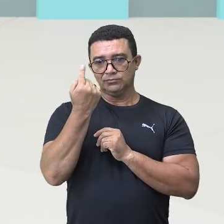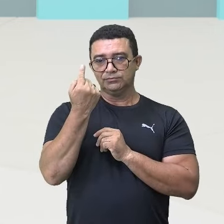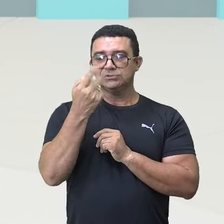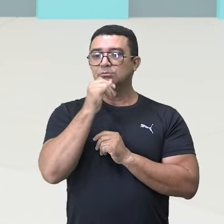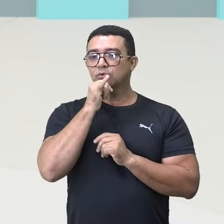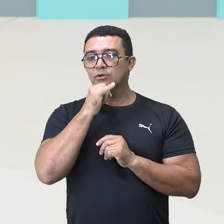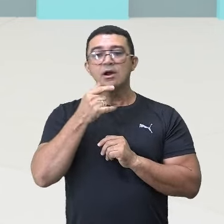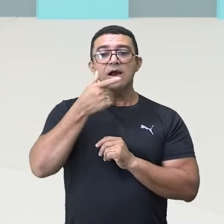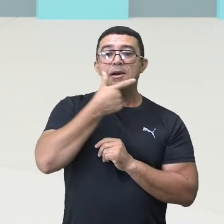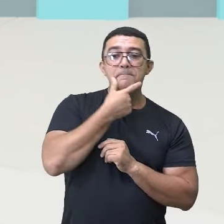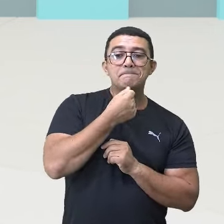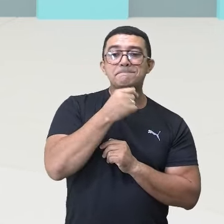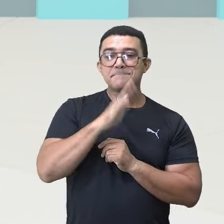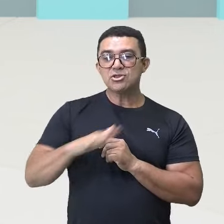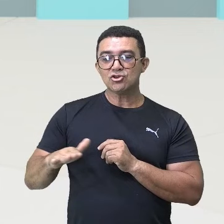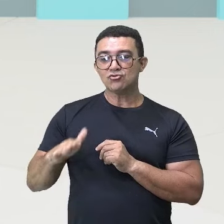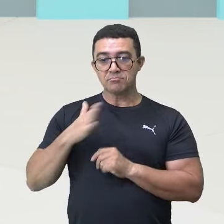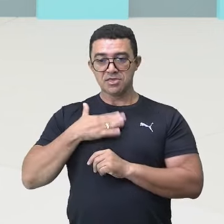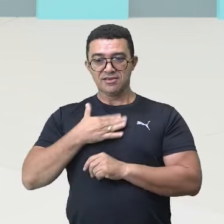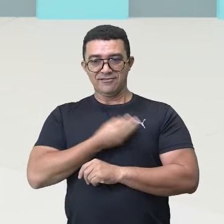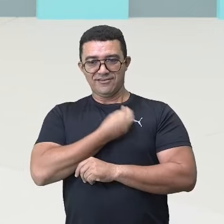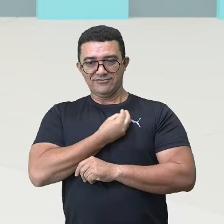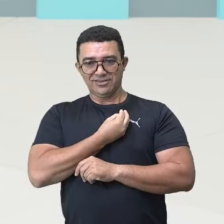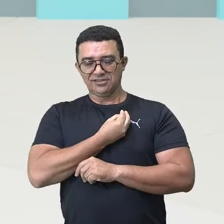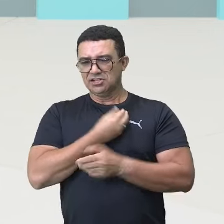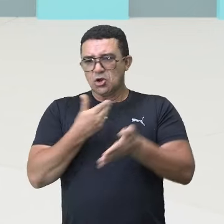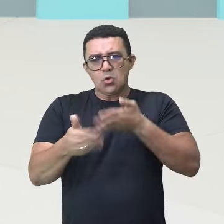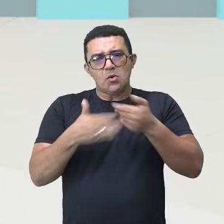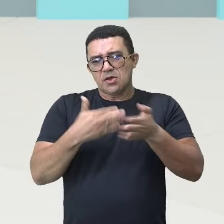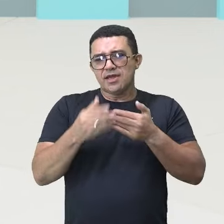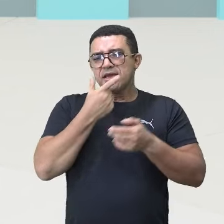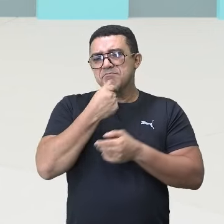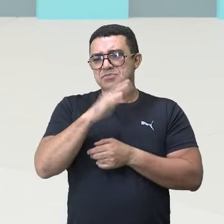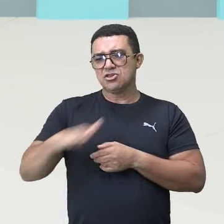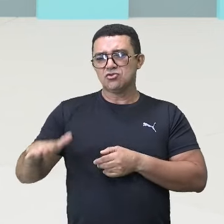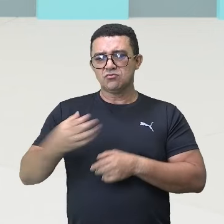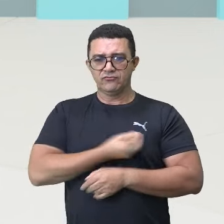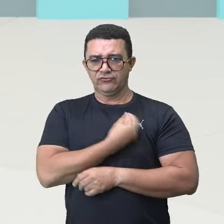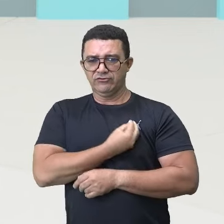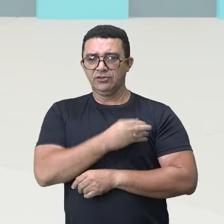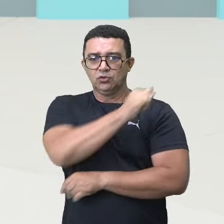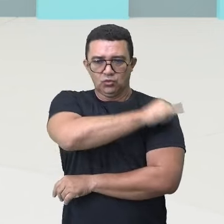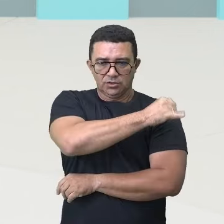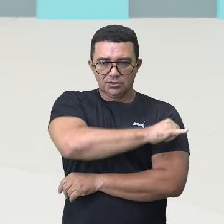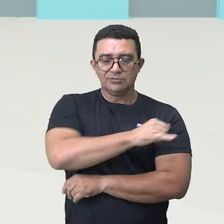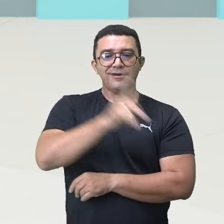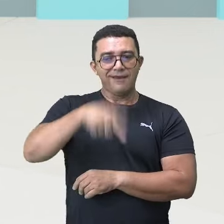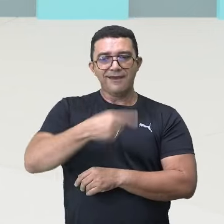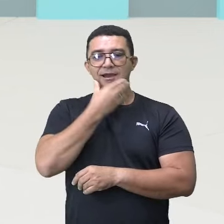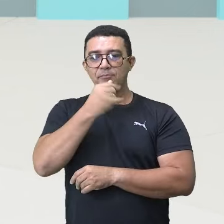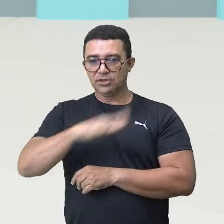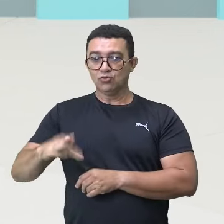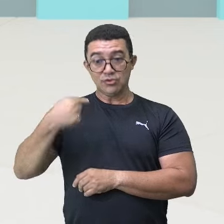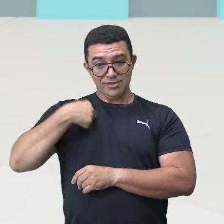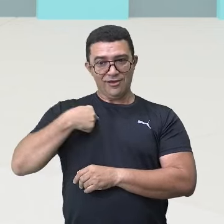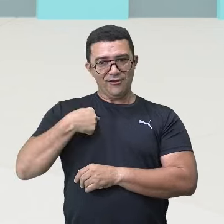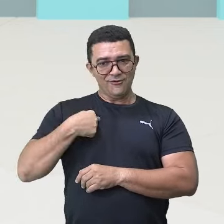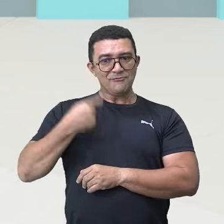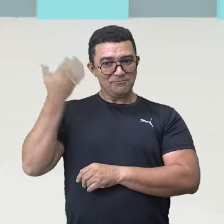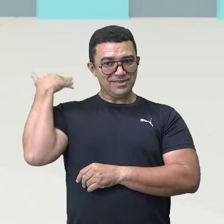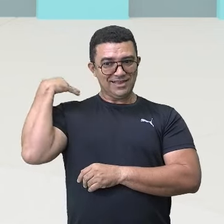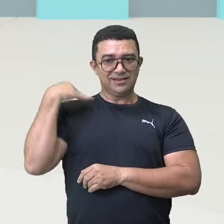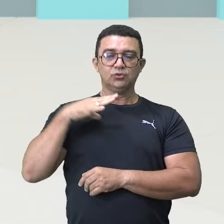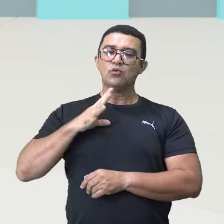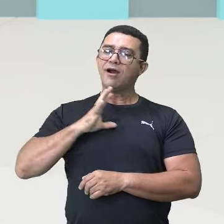a questão do menino é um exemplo da minha vida não é não é qualquer menino que mora no Rio de Janeiro é o menino que eu amei percebeu eu